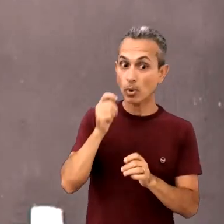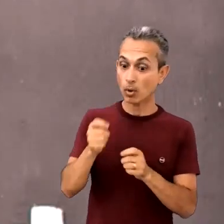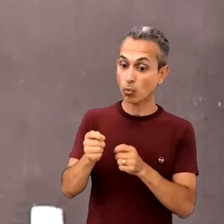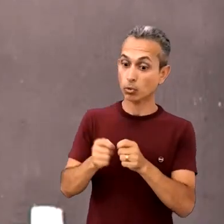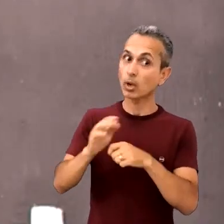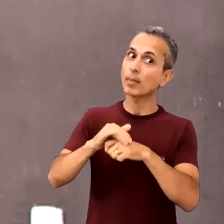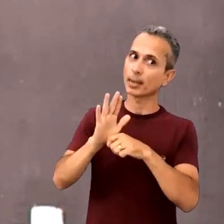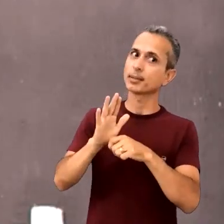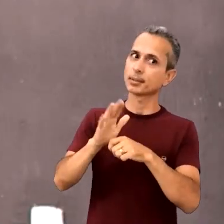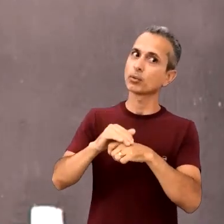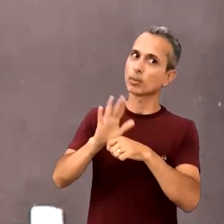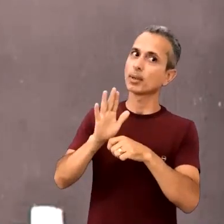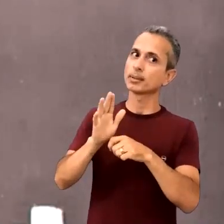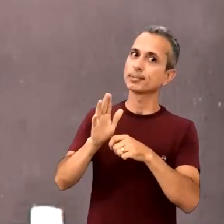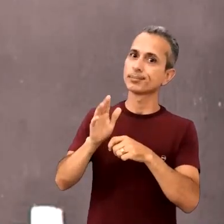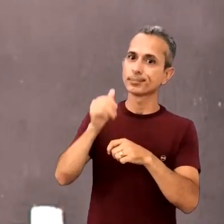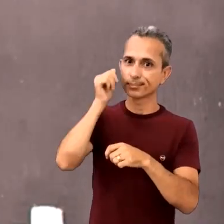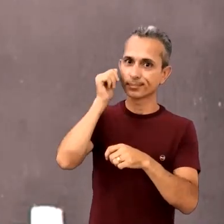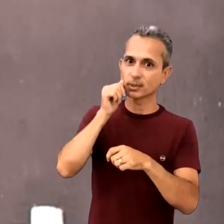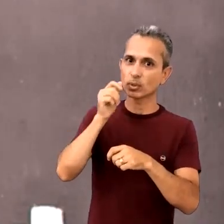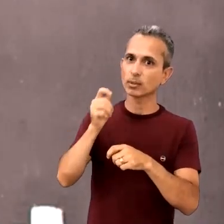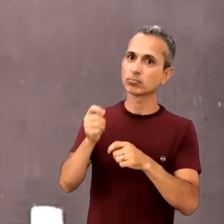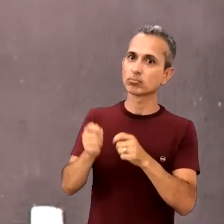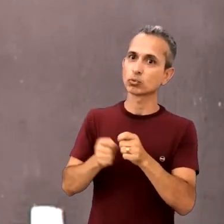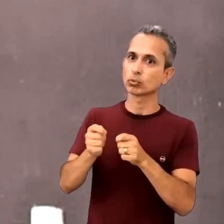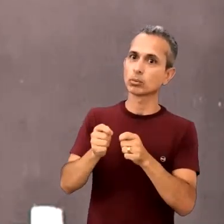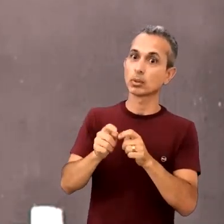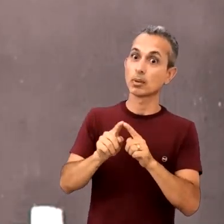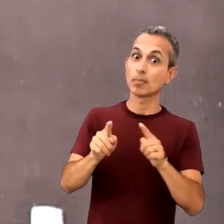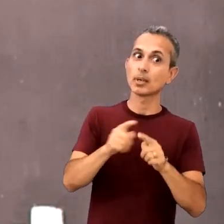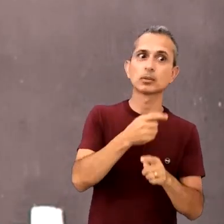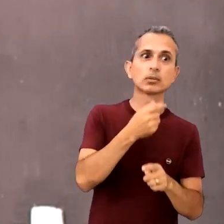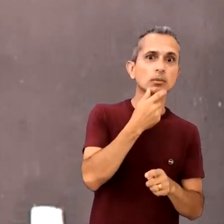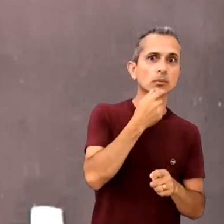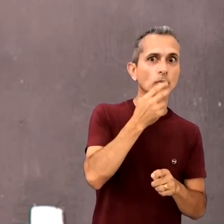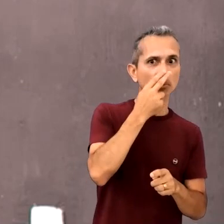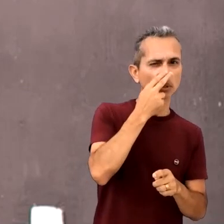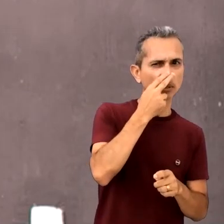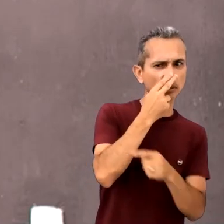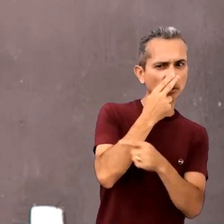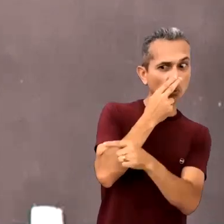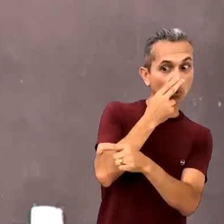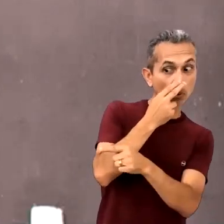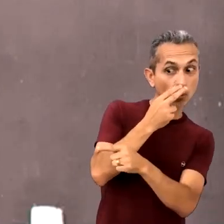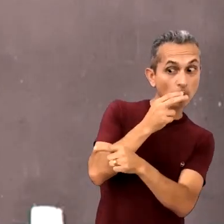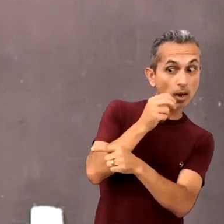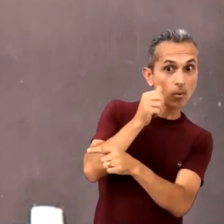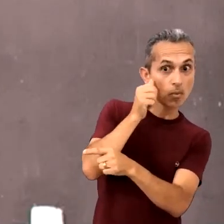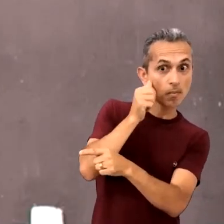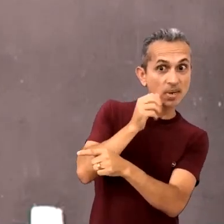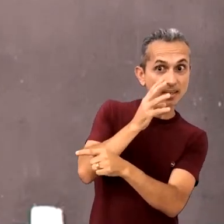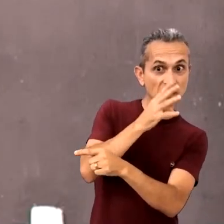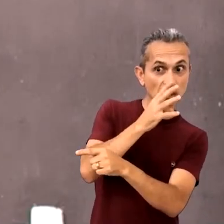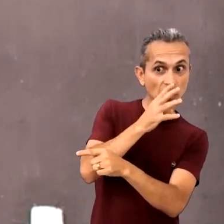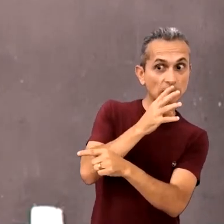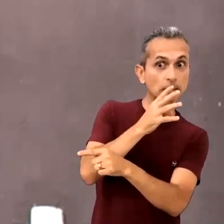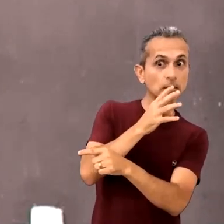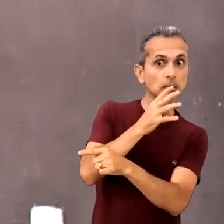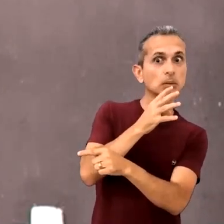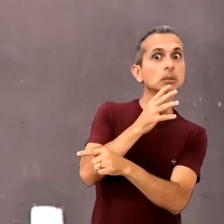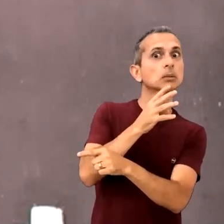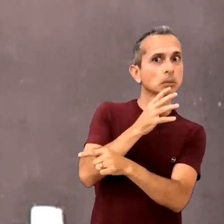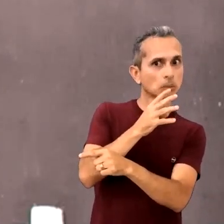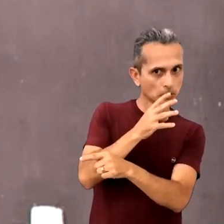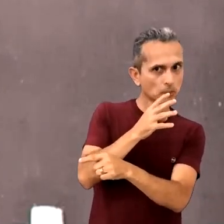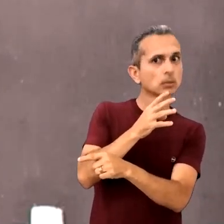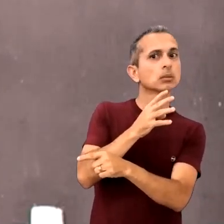controladas. Isso é verdade. Agora, o rapazinho crente com uma menina incrédula,